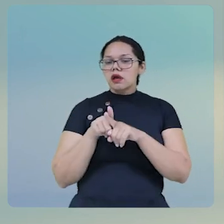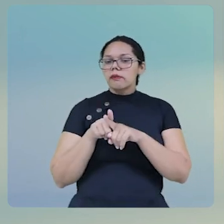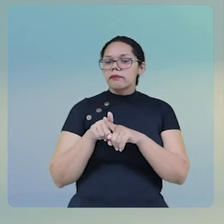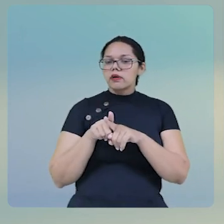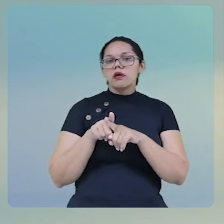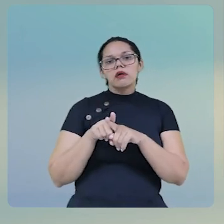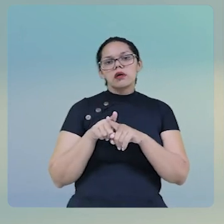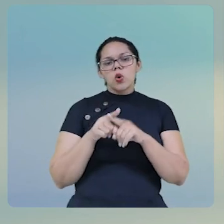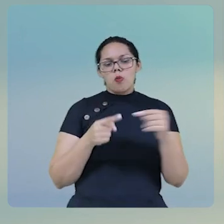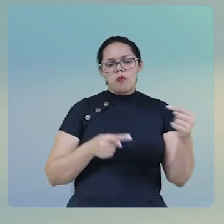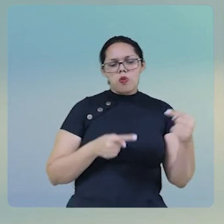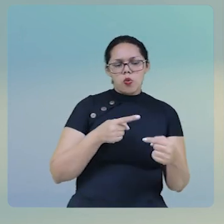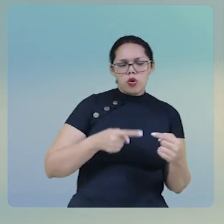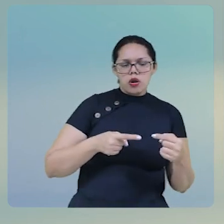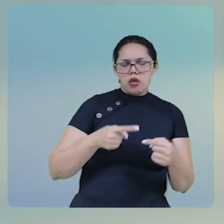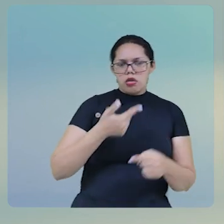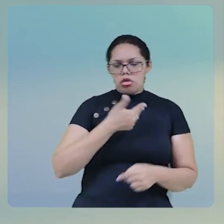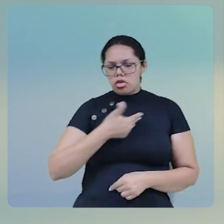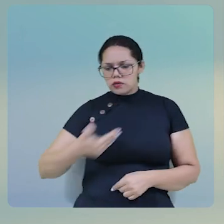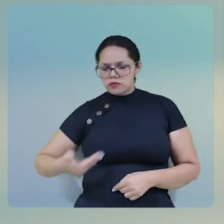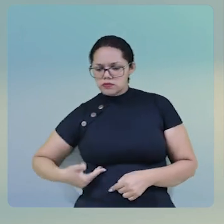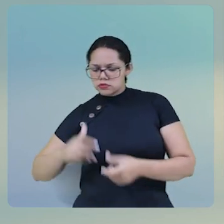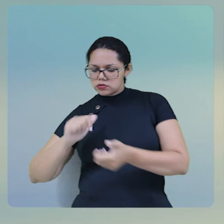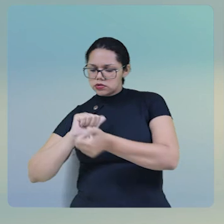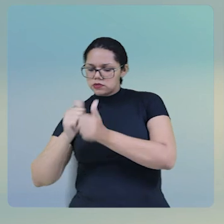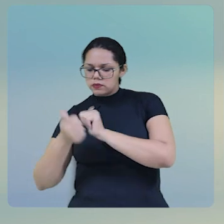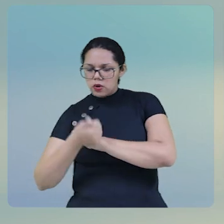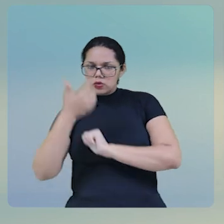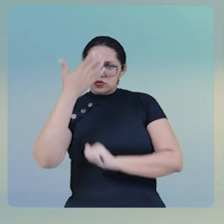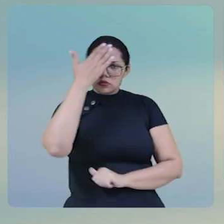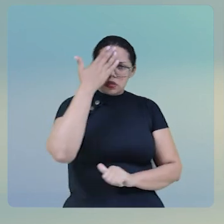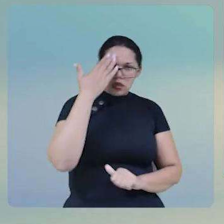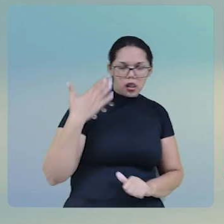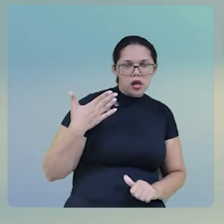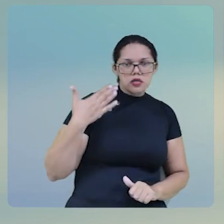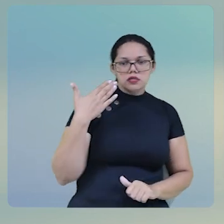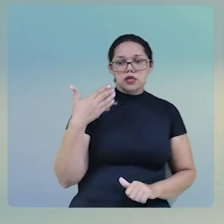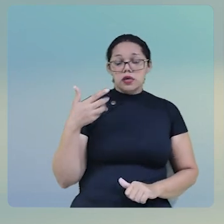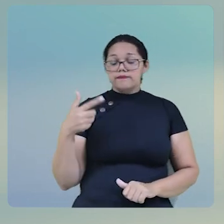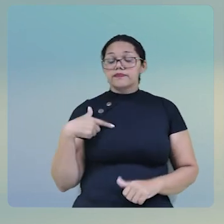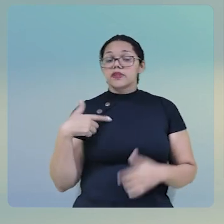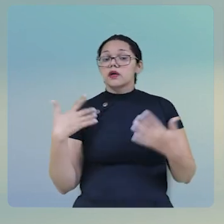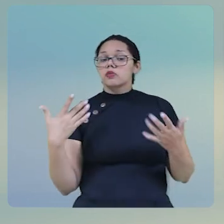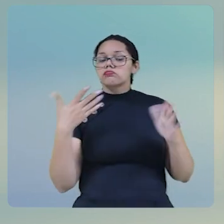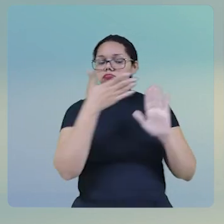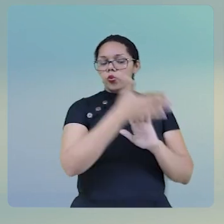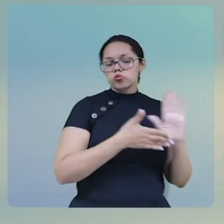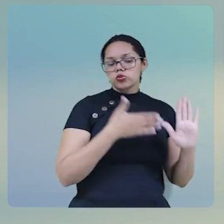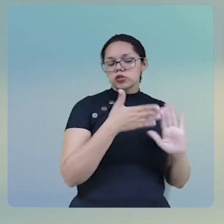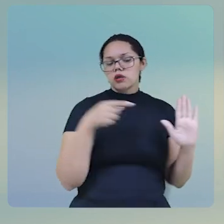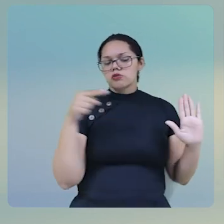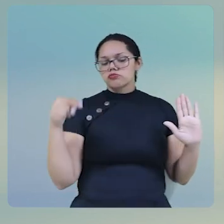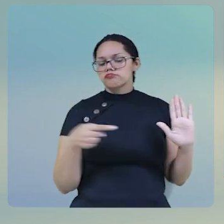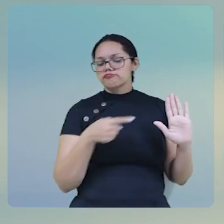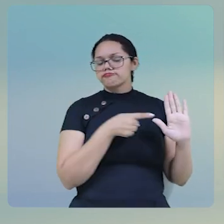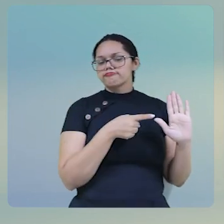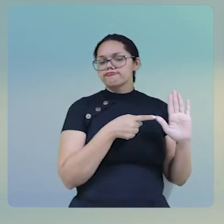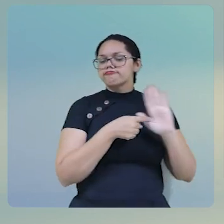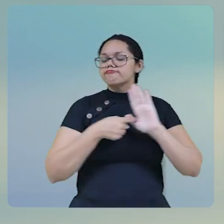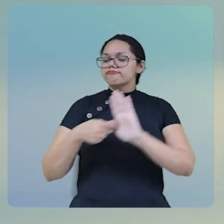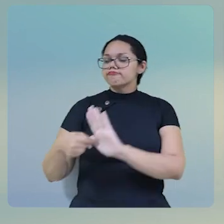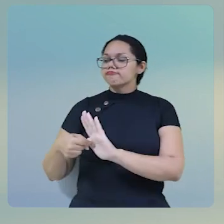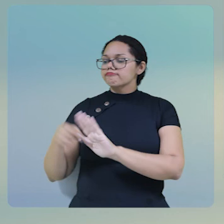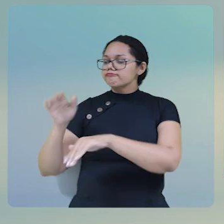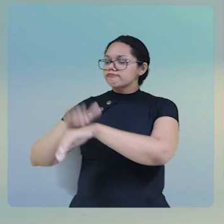política sobre as iniciativas públicas de esporte e de lazer. Segundo o texto, a educação física visa propiciar ao